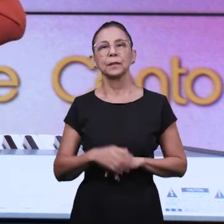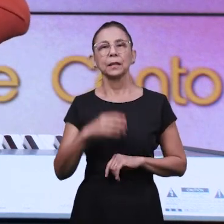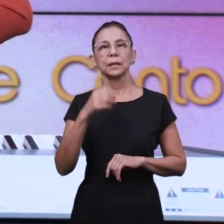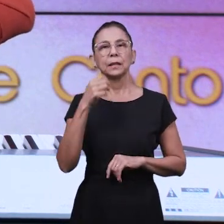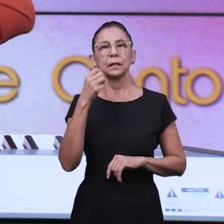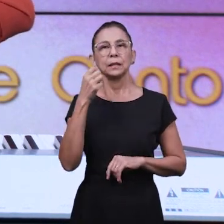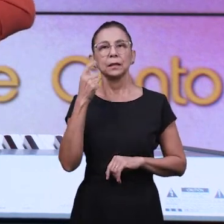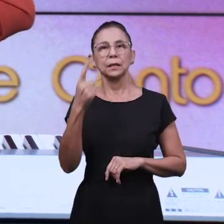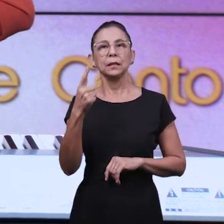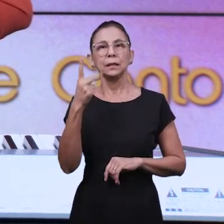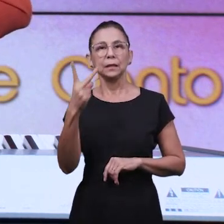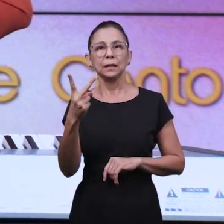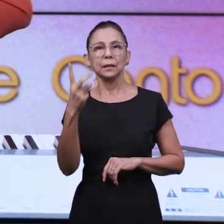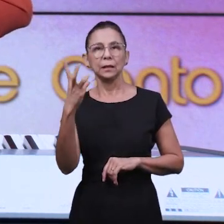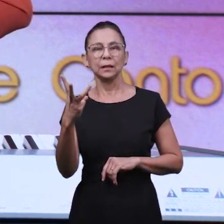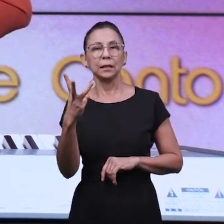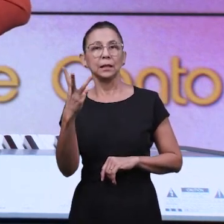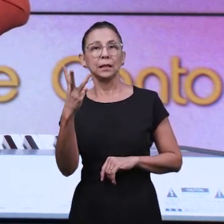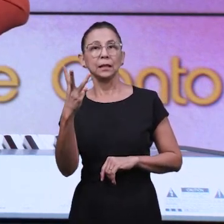Inspirou. I.